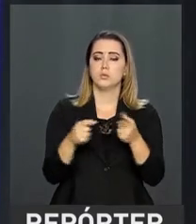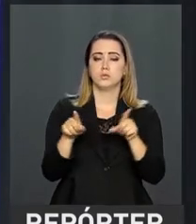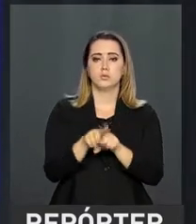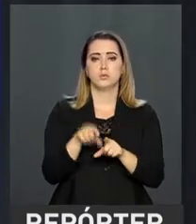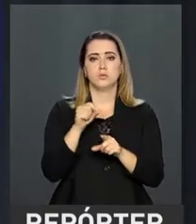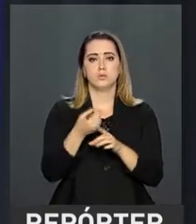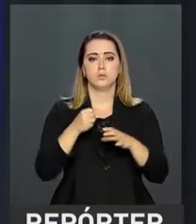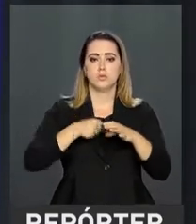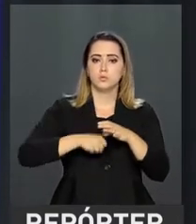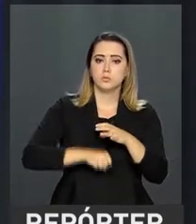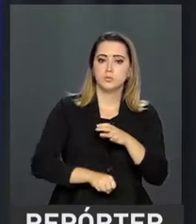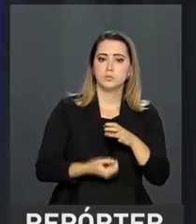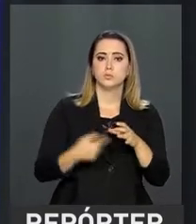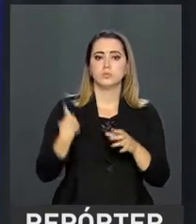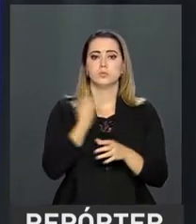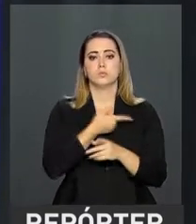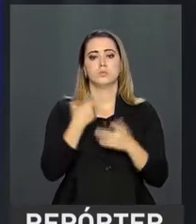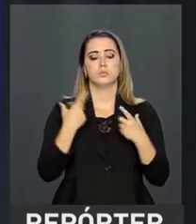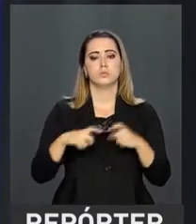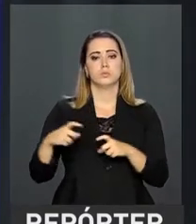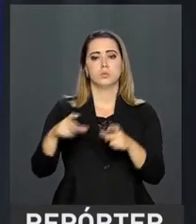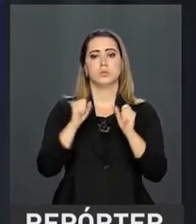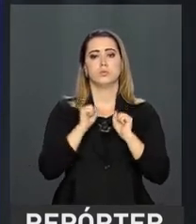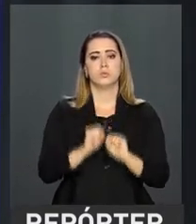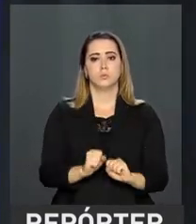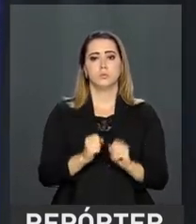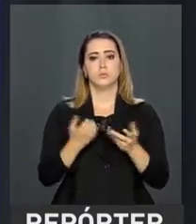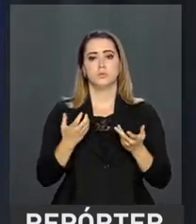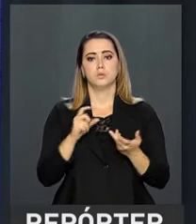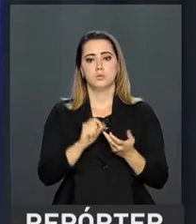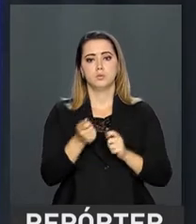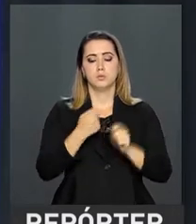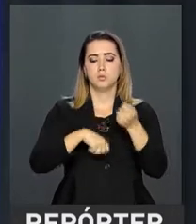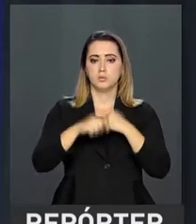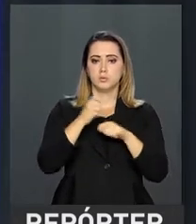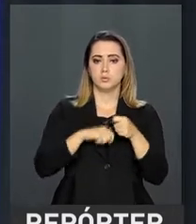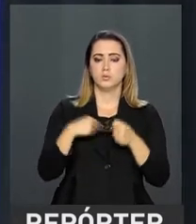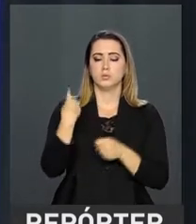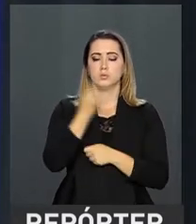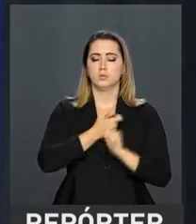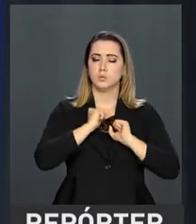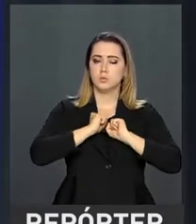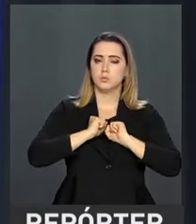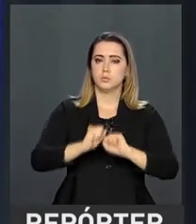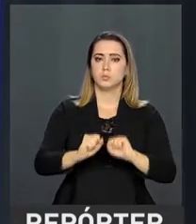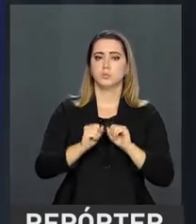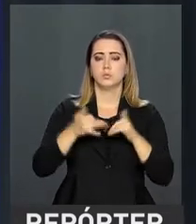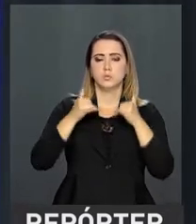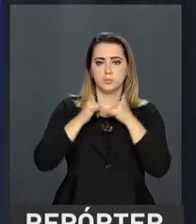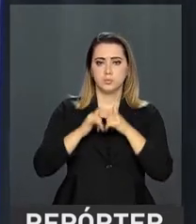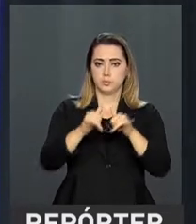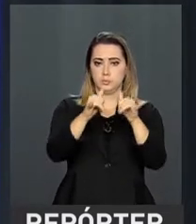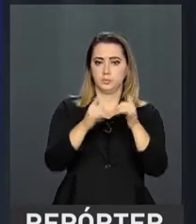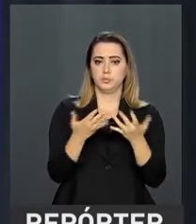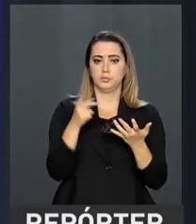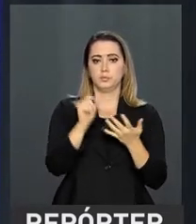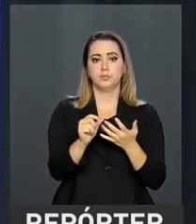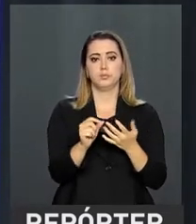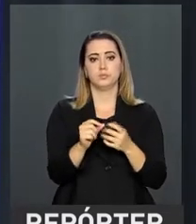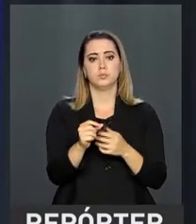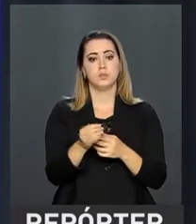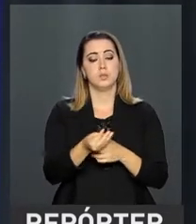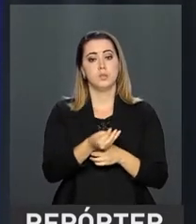explorar os nossos ponto nosso potencial econômico nosso potencial energético a